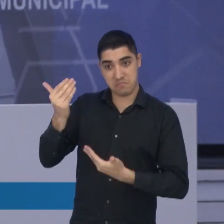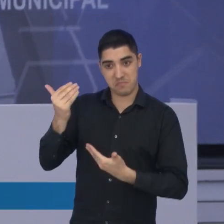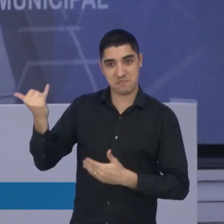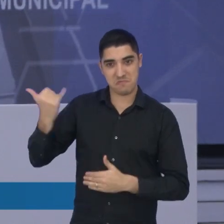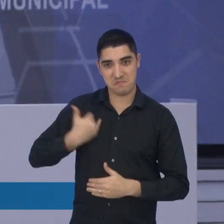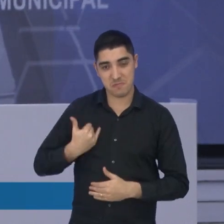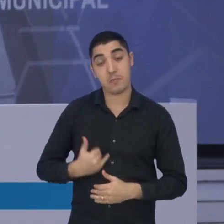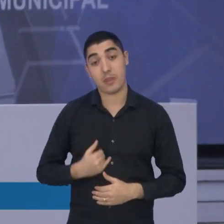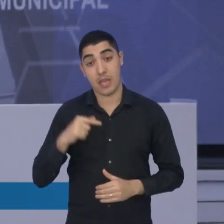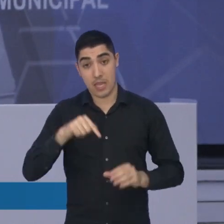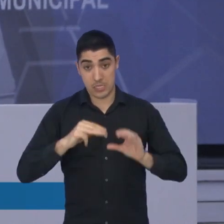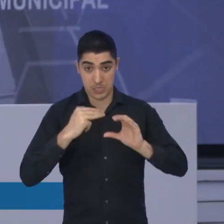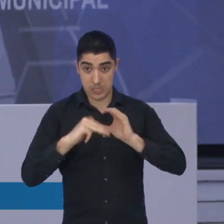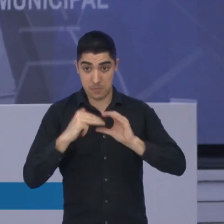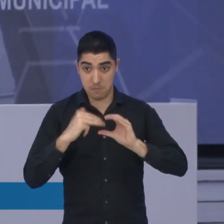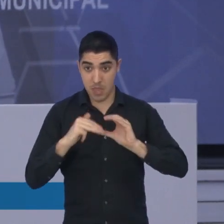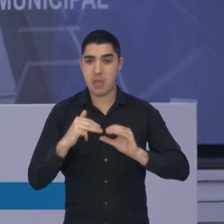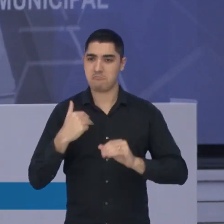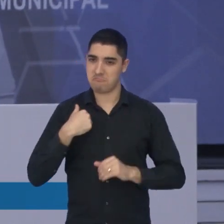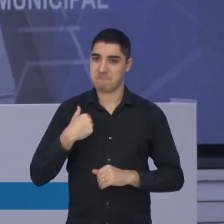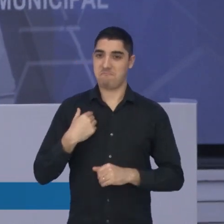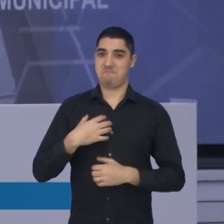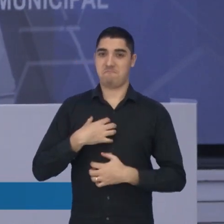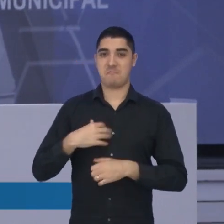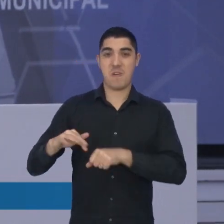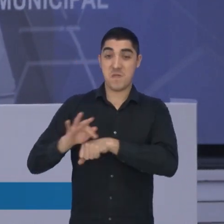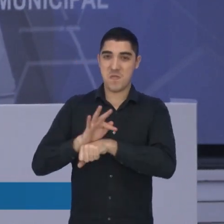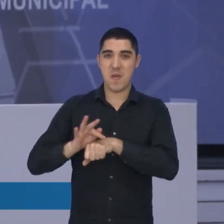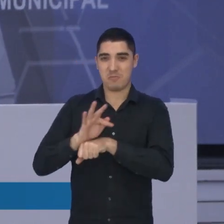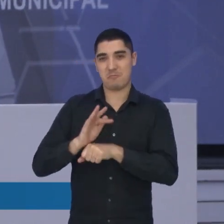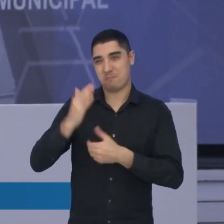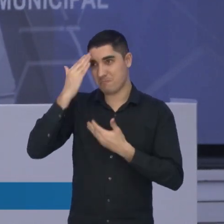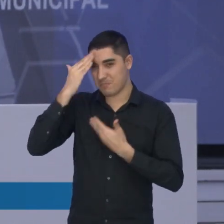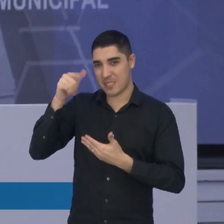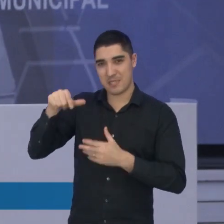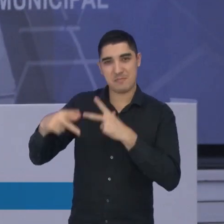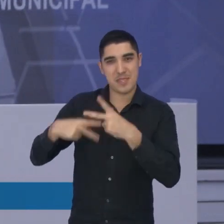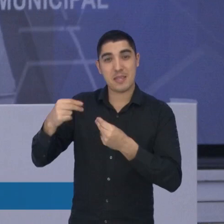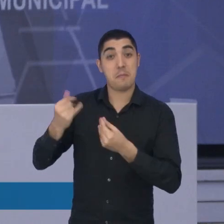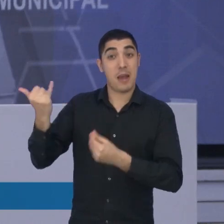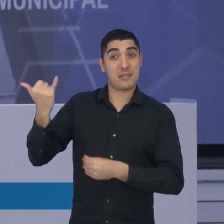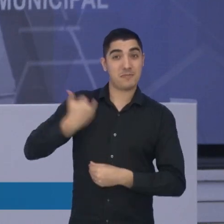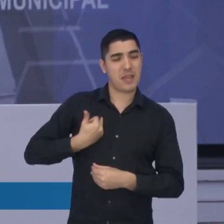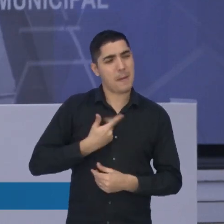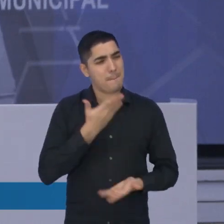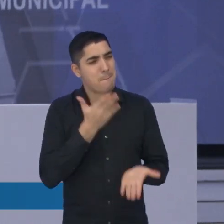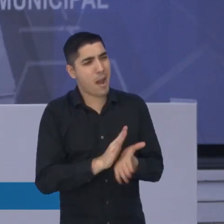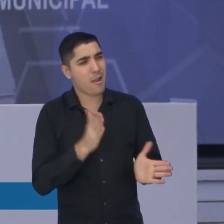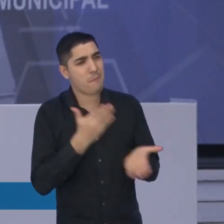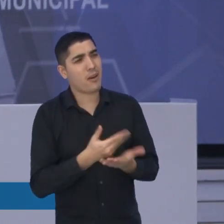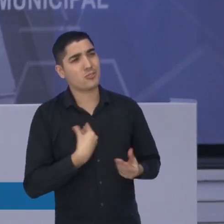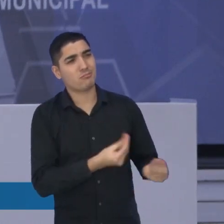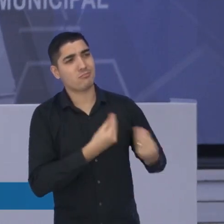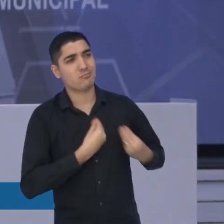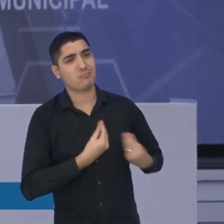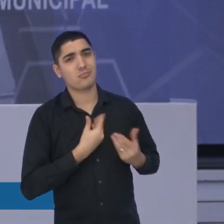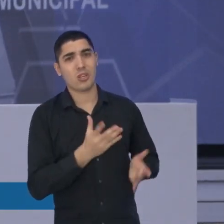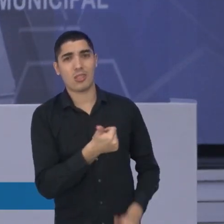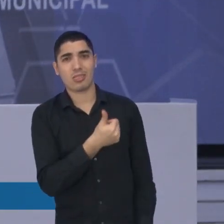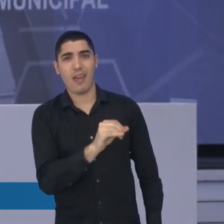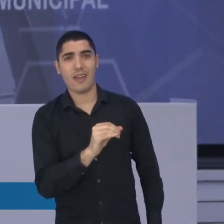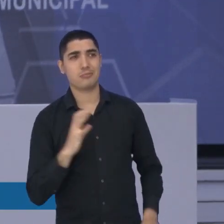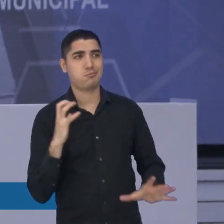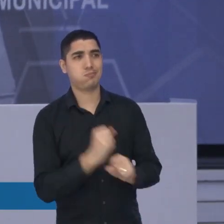O e-mail formalmente agradecia o presente enviado, mas com certeza ele falava: para de me entregar isso que eu já tenho uns 10.